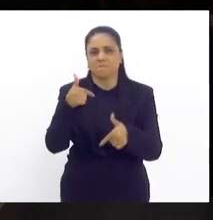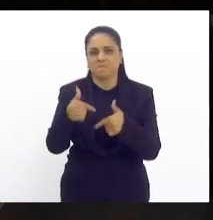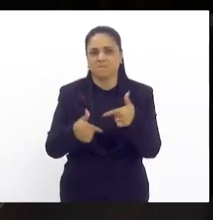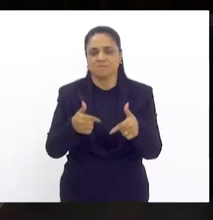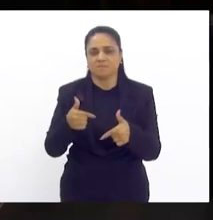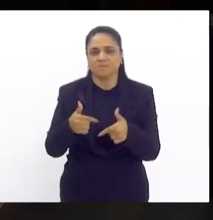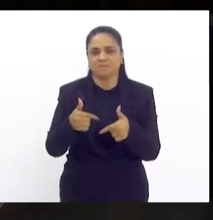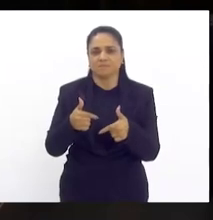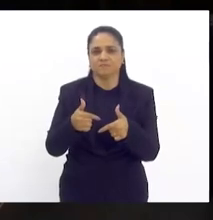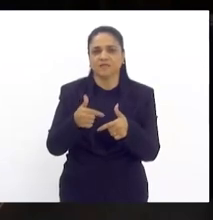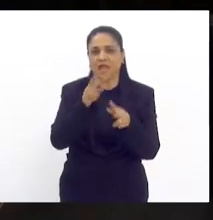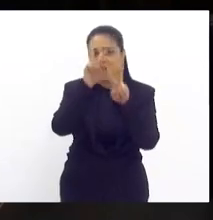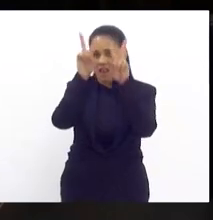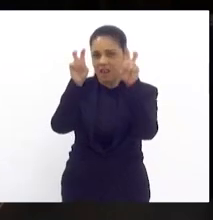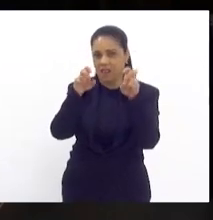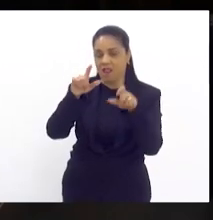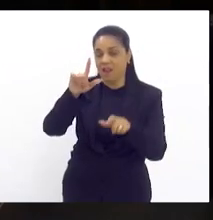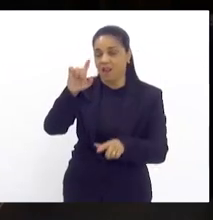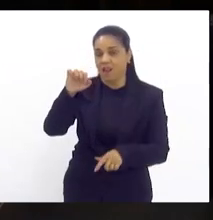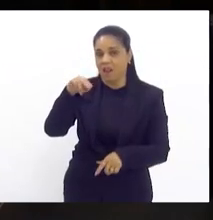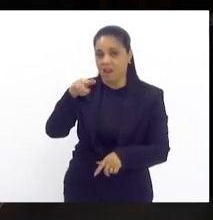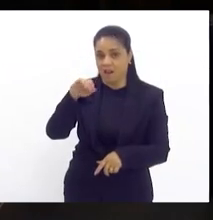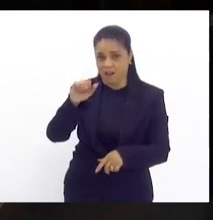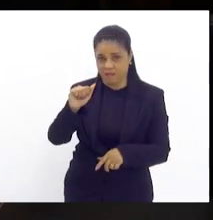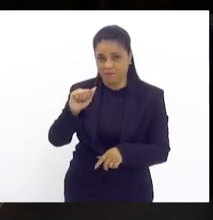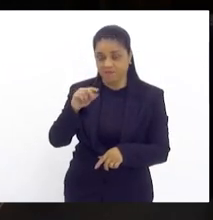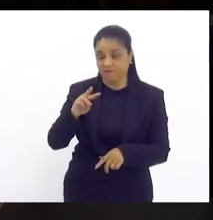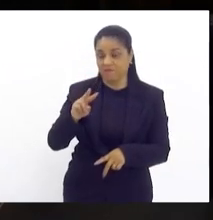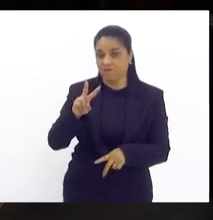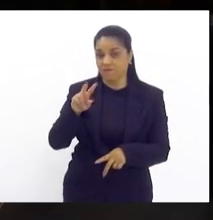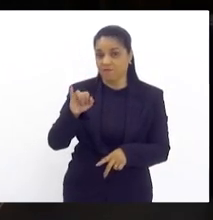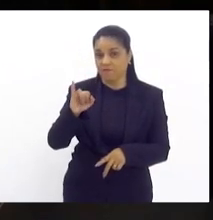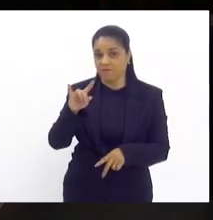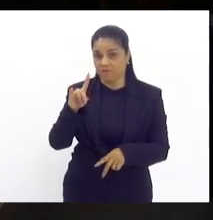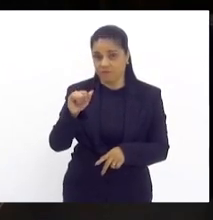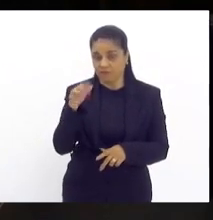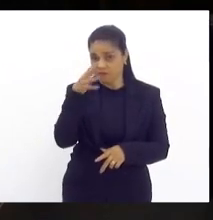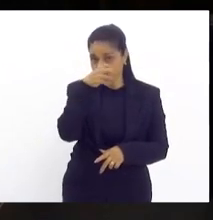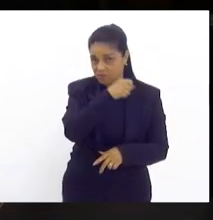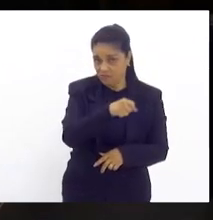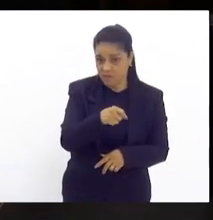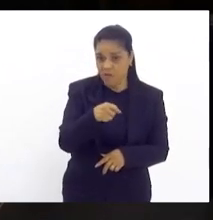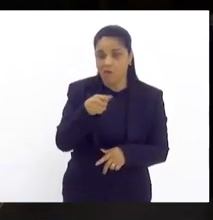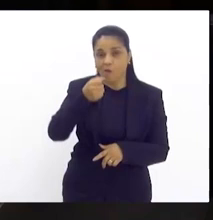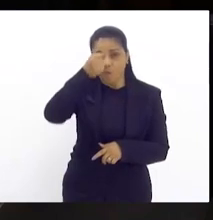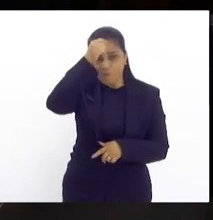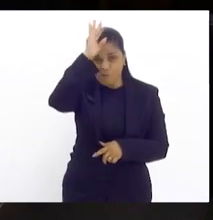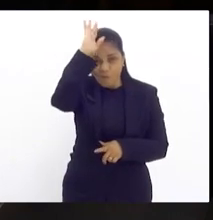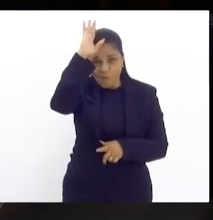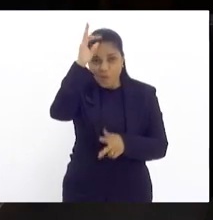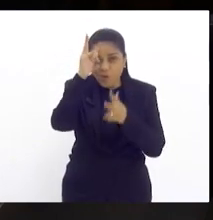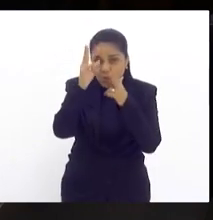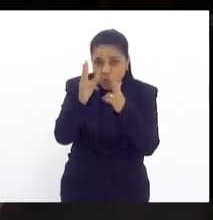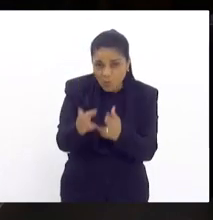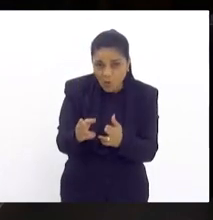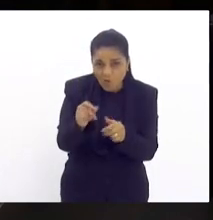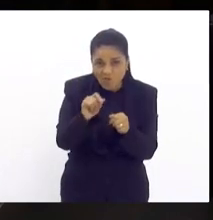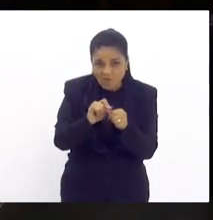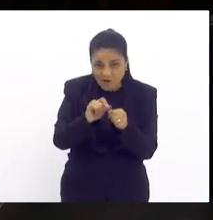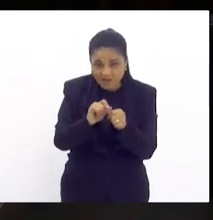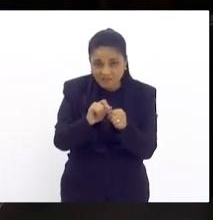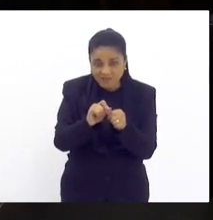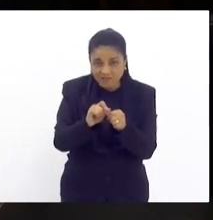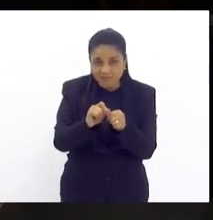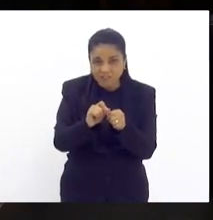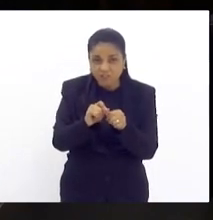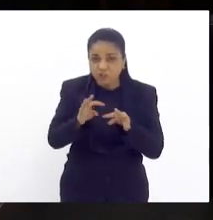nesse lema Vidas Alheias, Riquezas Salvar, porque fazer o que os bombeiros fazem, de